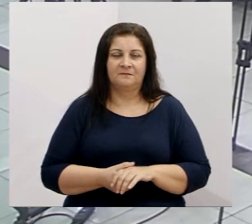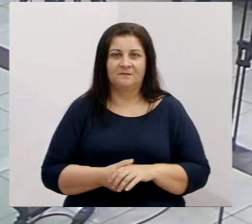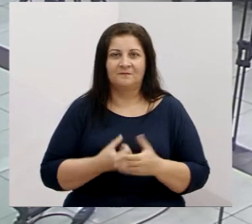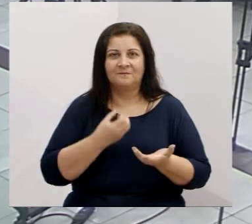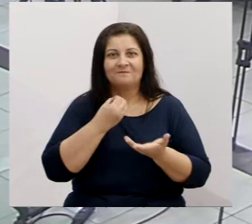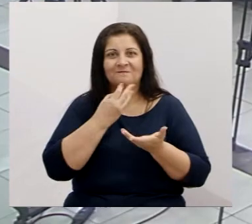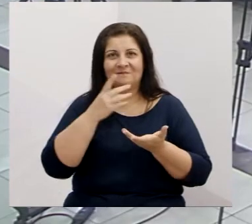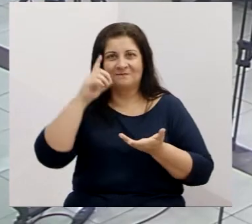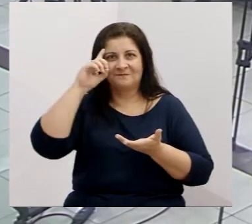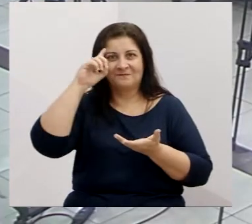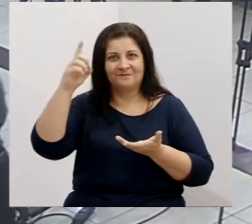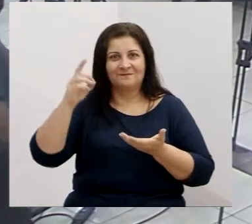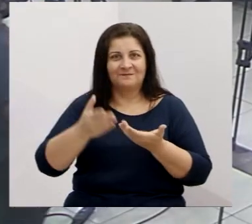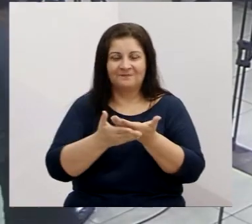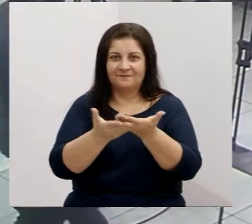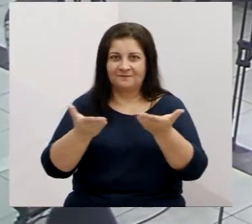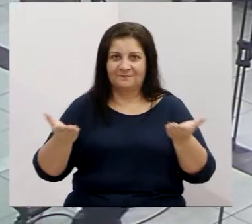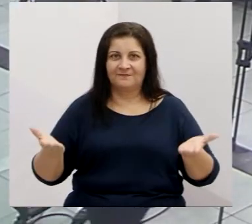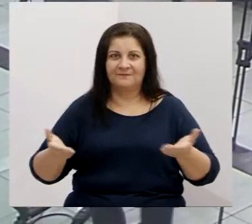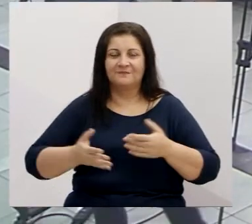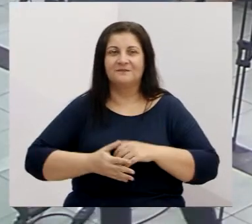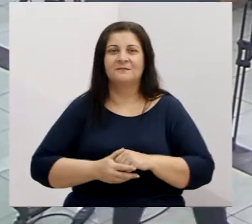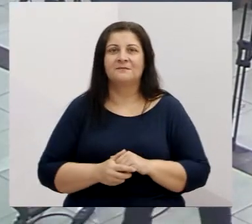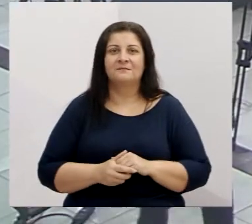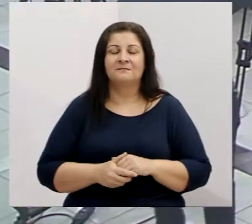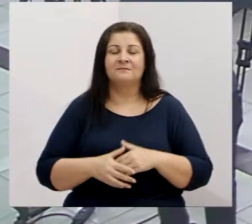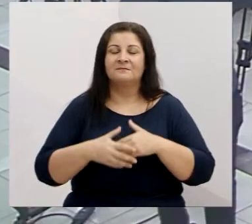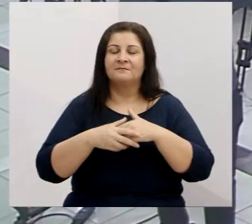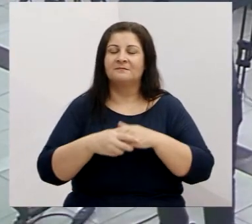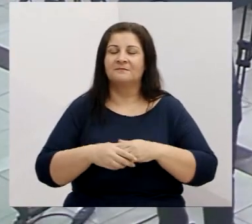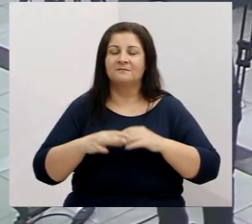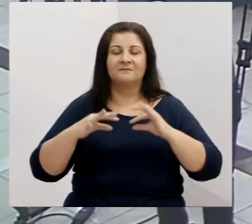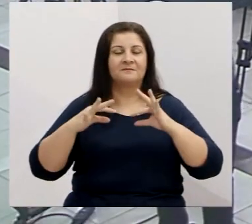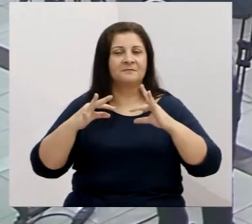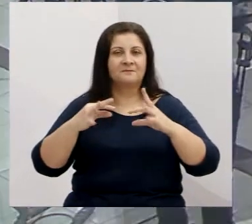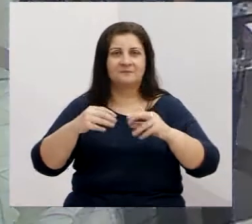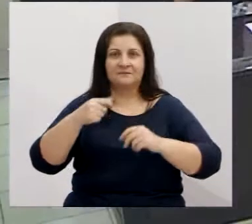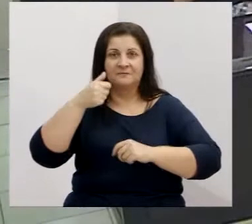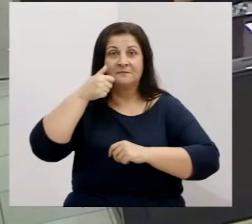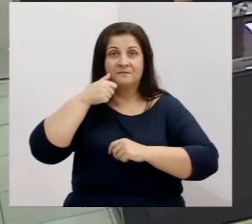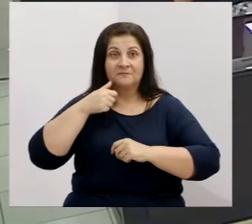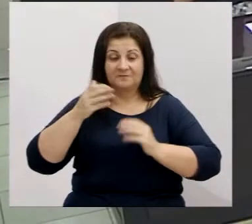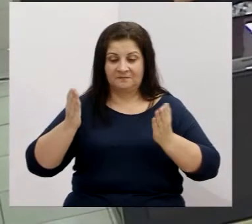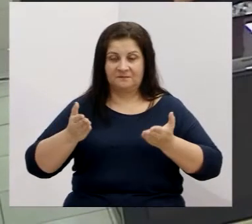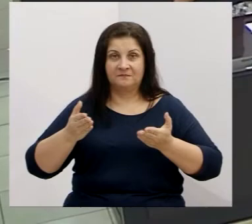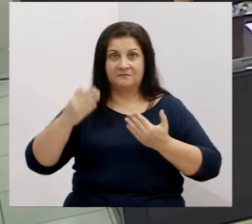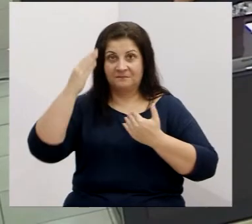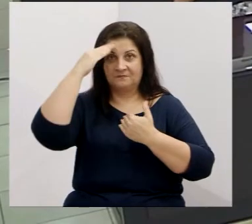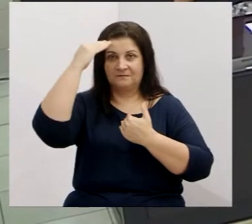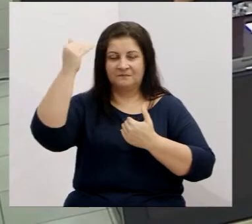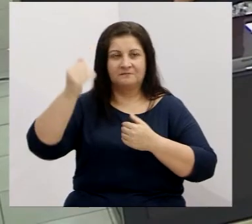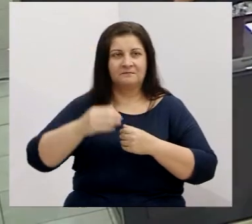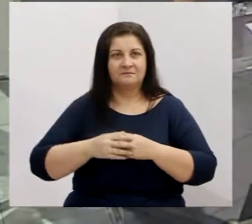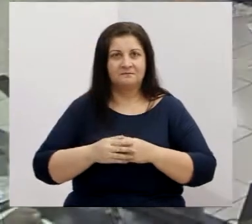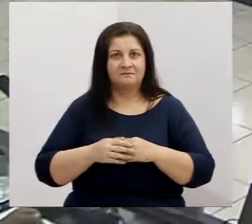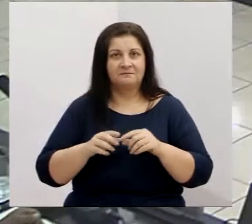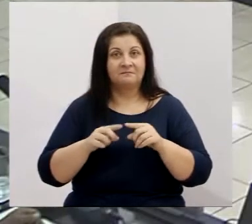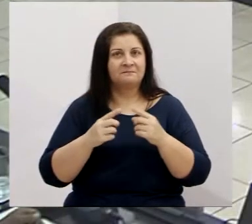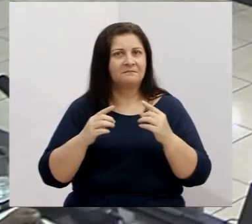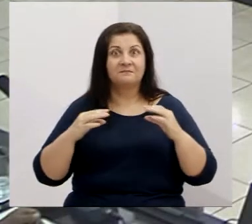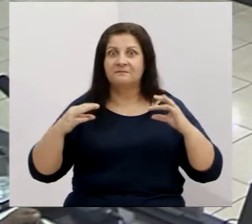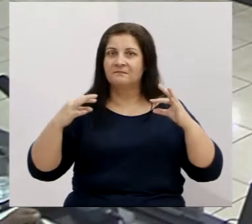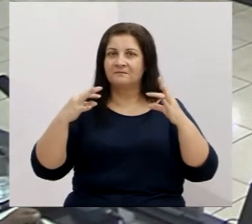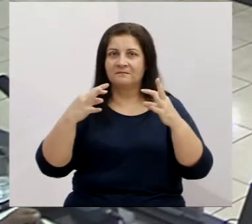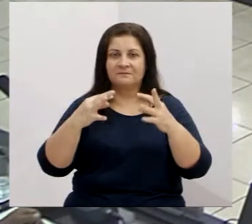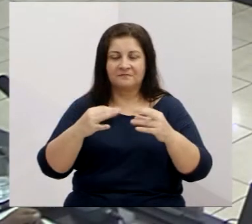Oi bom dia a todos cumprimento aqui todas homenageada desse dia não só vocês como todas